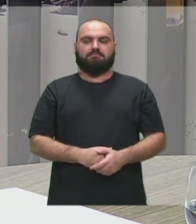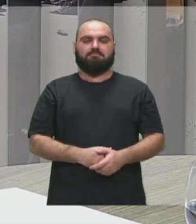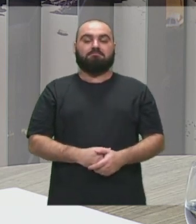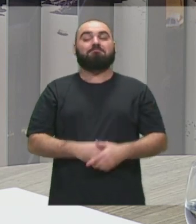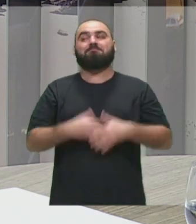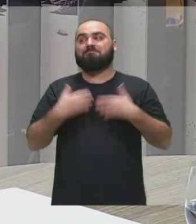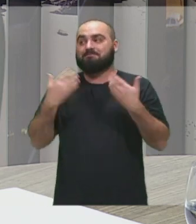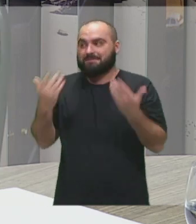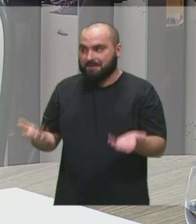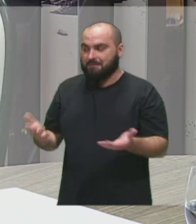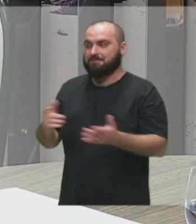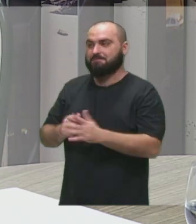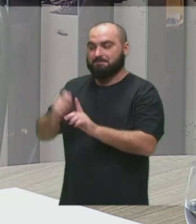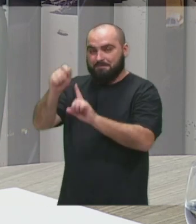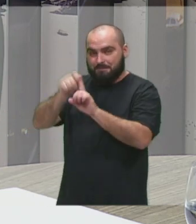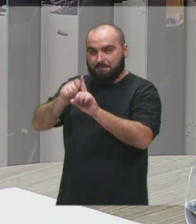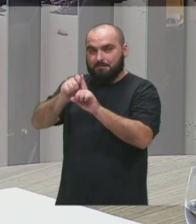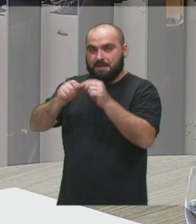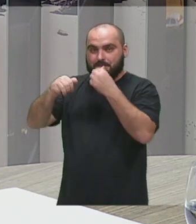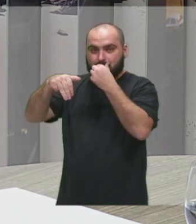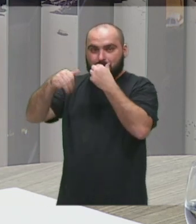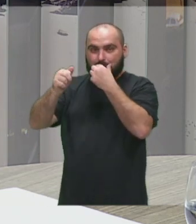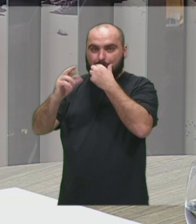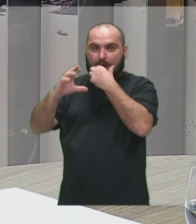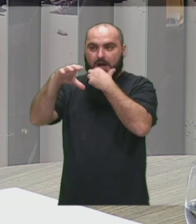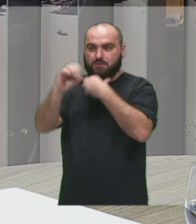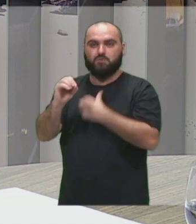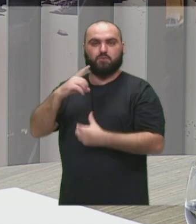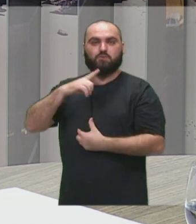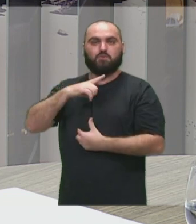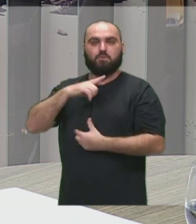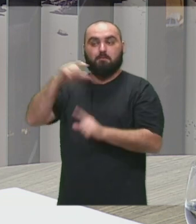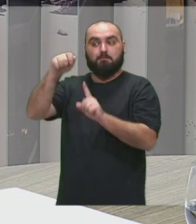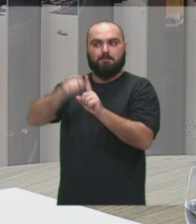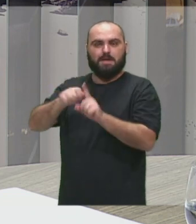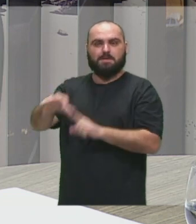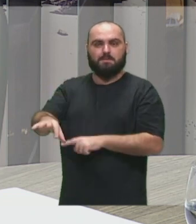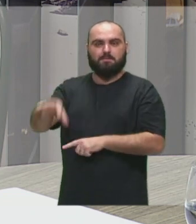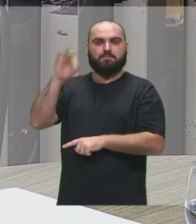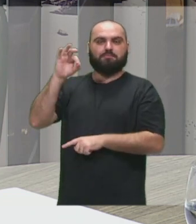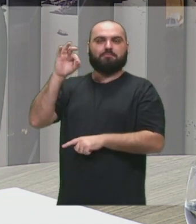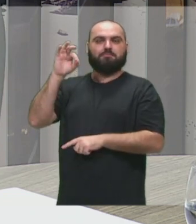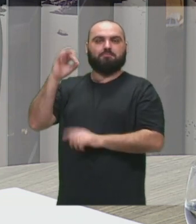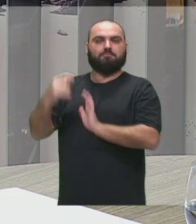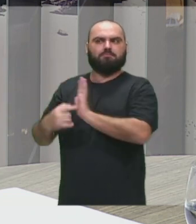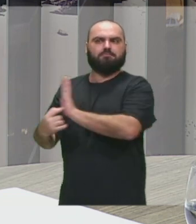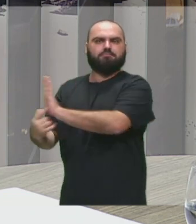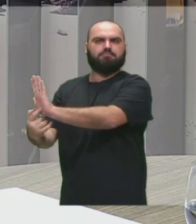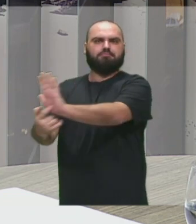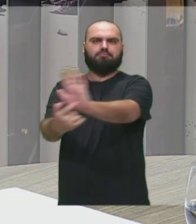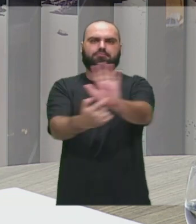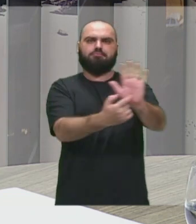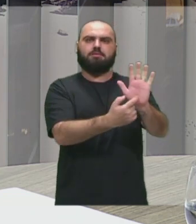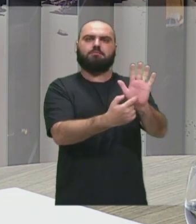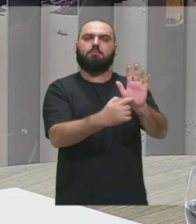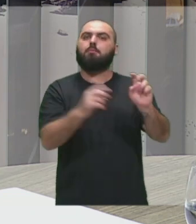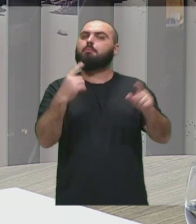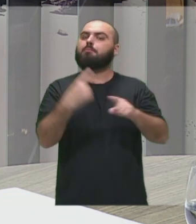Então, o mês de março é o mês que eu escolhi, para lançar essa exposição, porque o tema